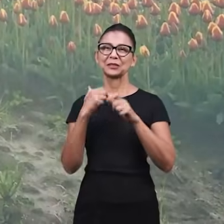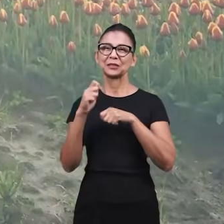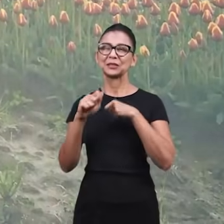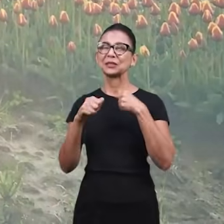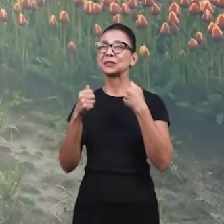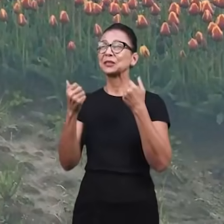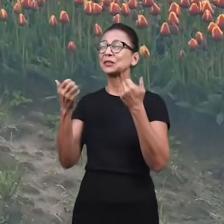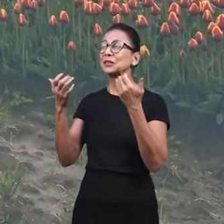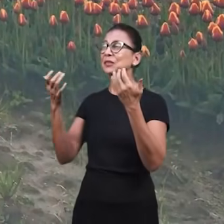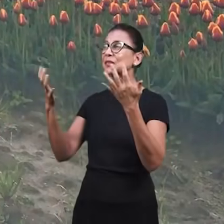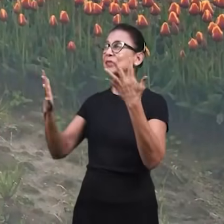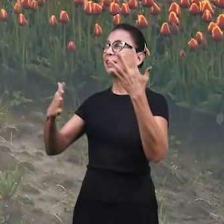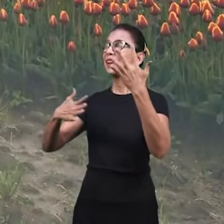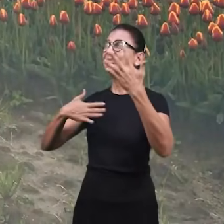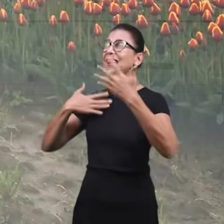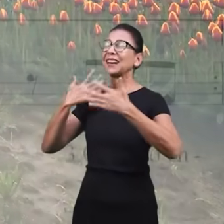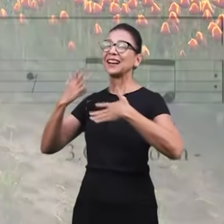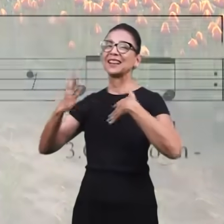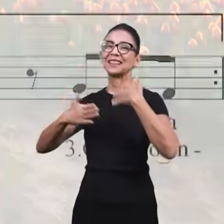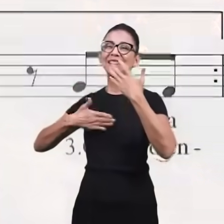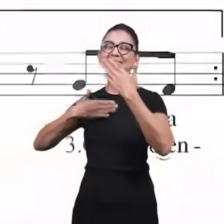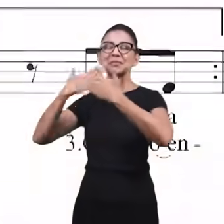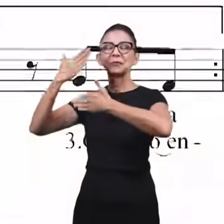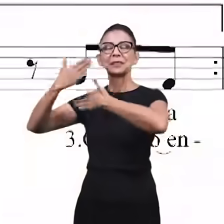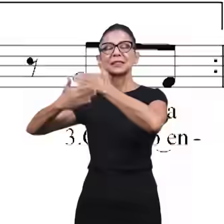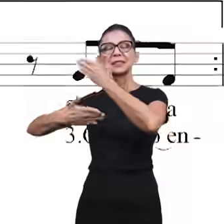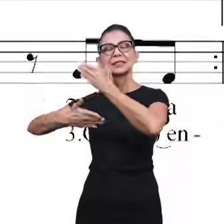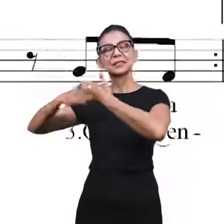alegria do Senhor,